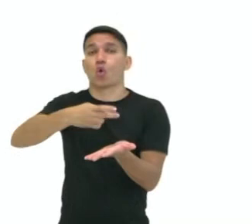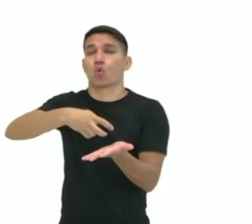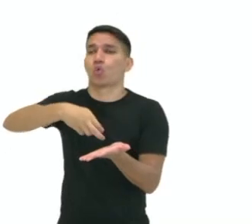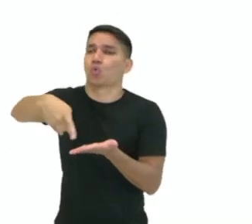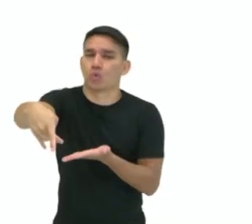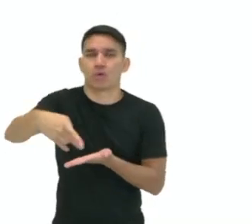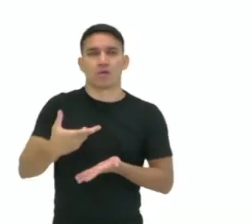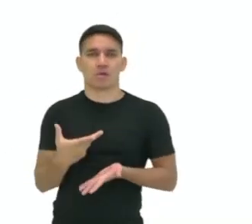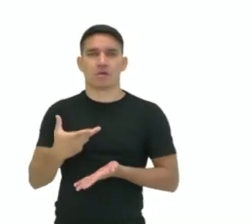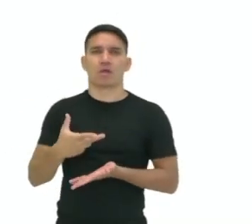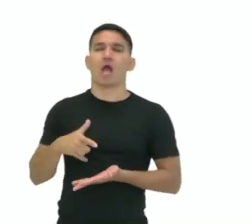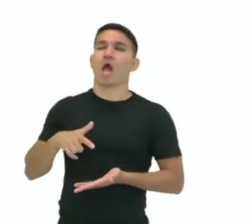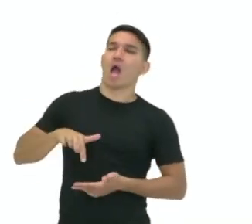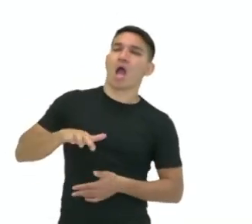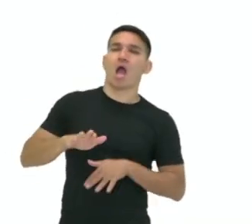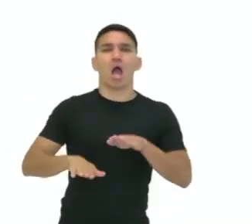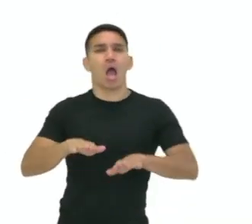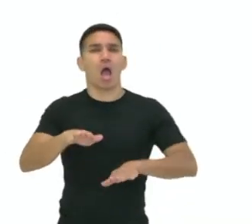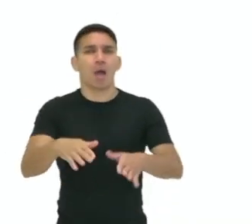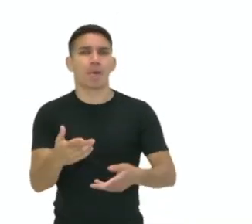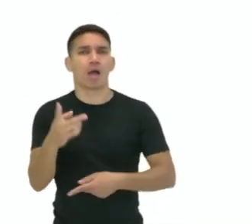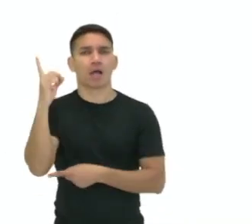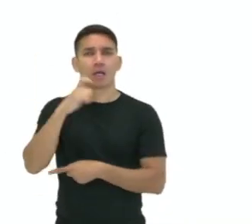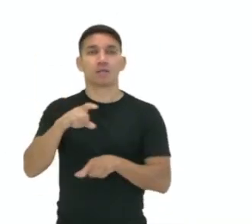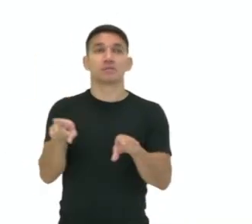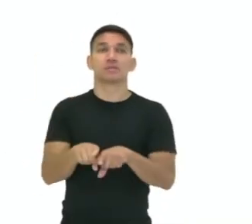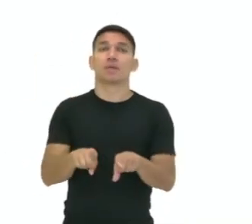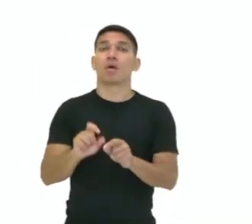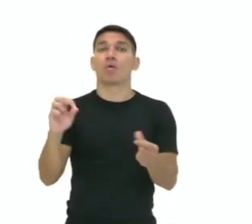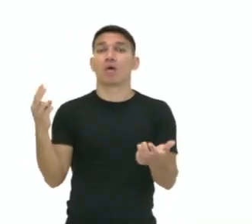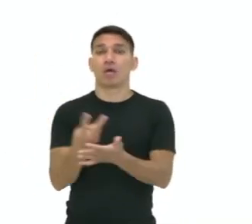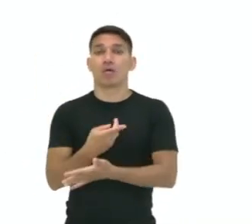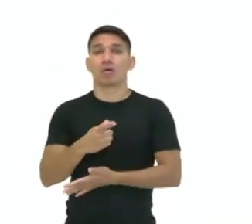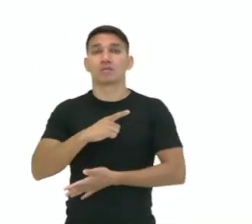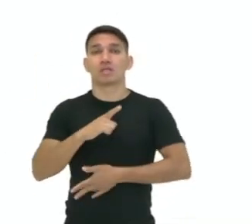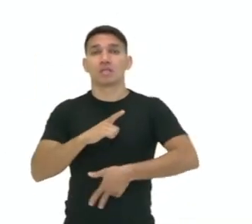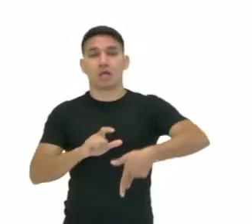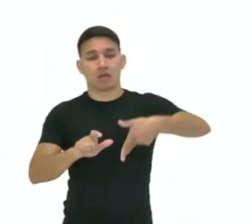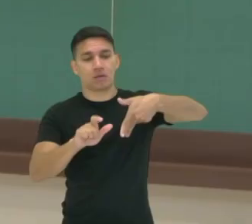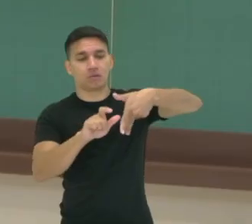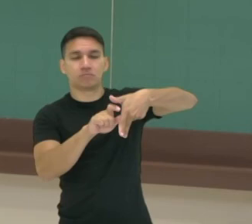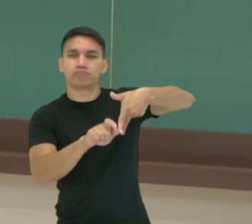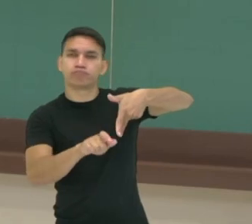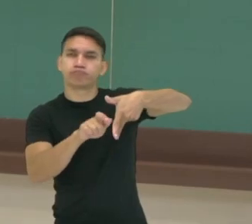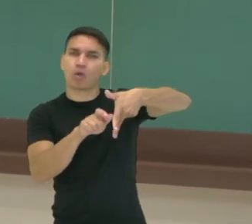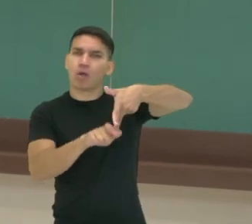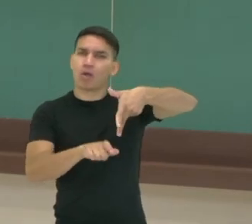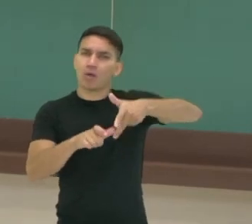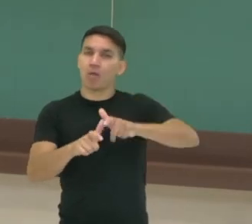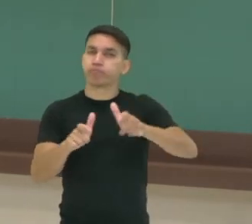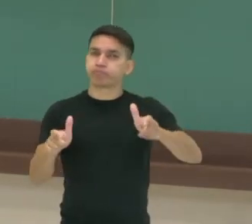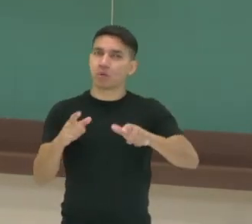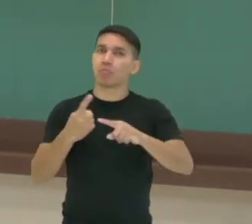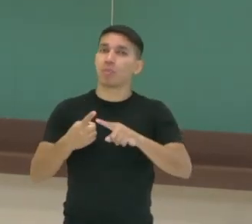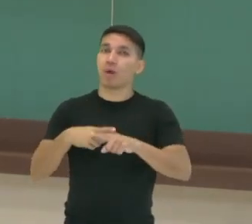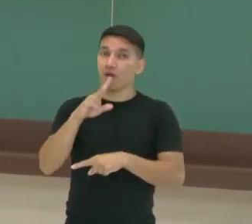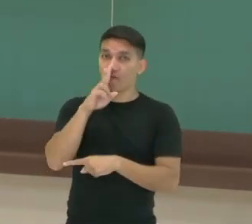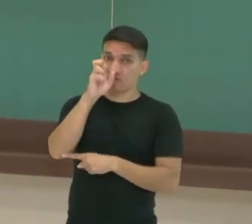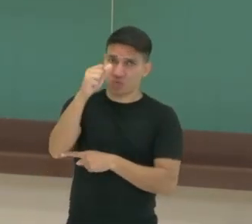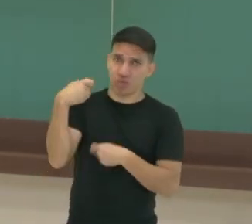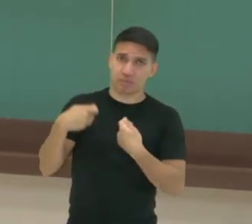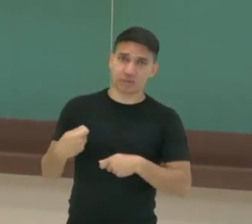andar oscilante, panturrilhas grandes, porque está forçando muito, fazendo muito um trabalho, e dificuldades